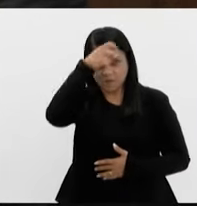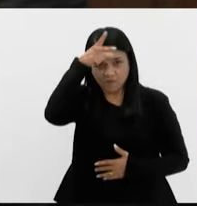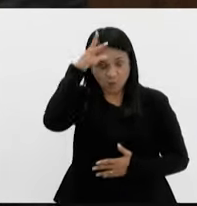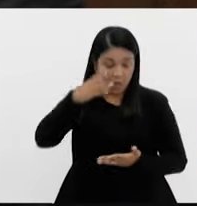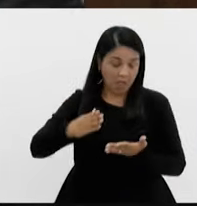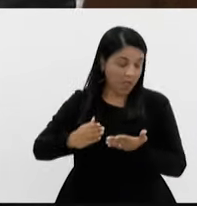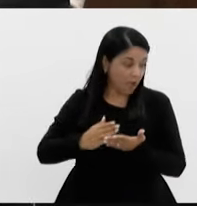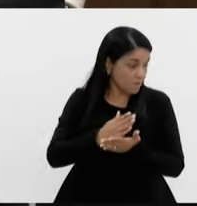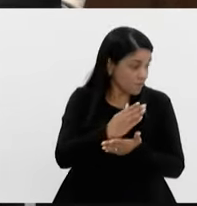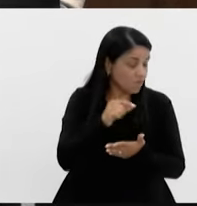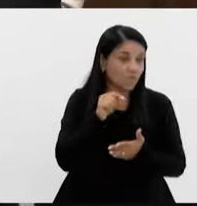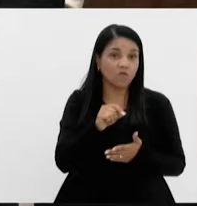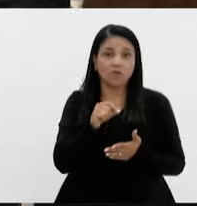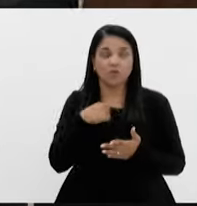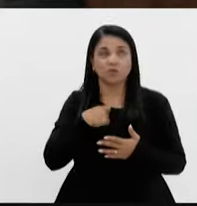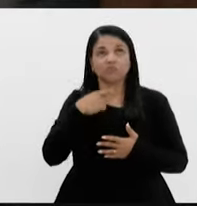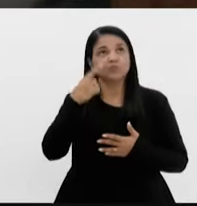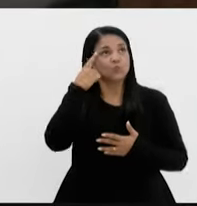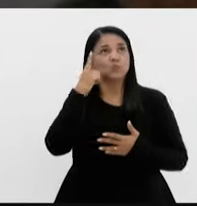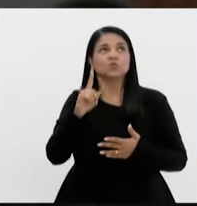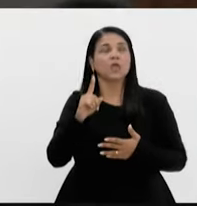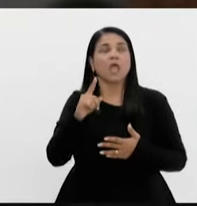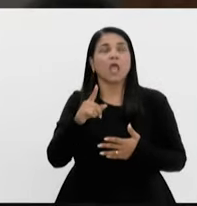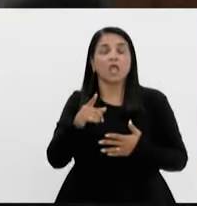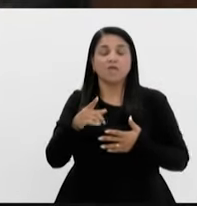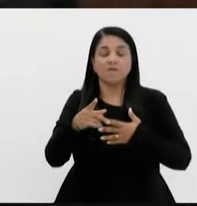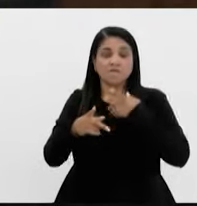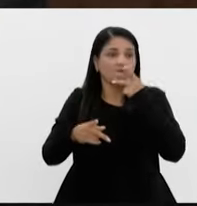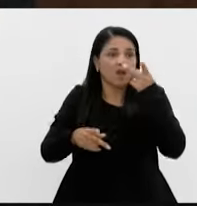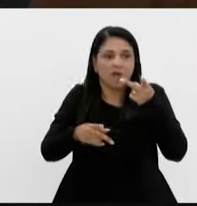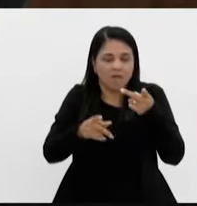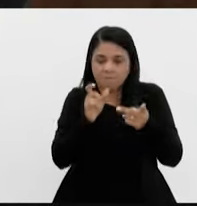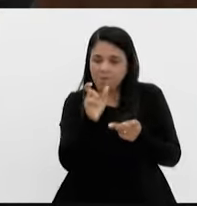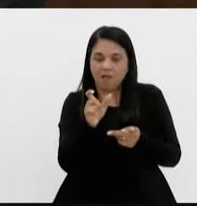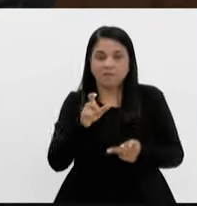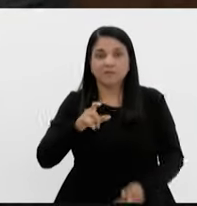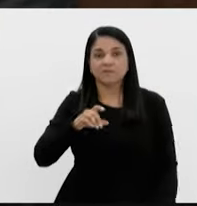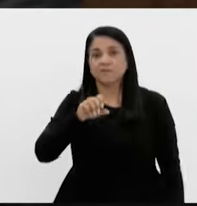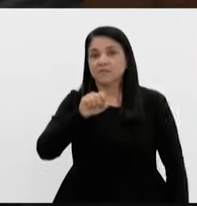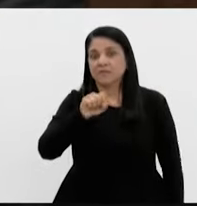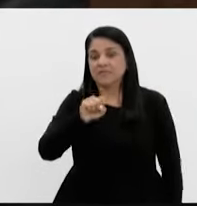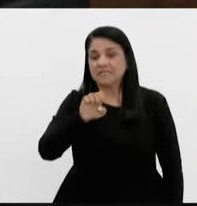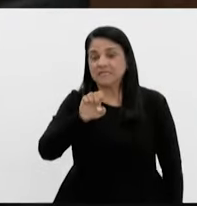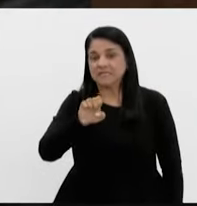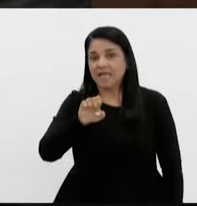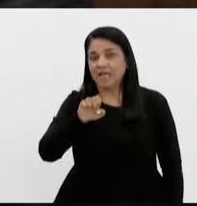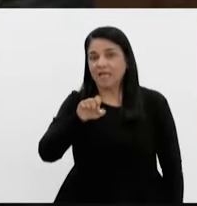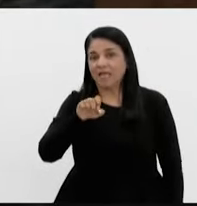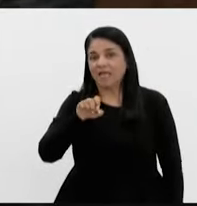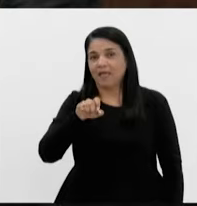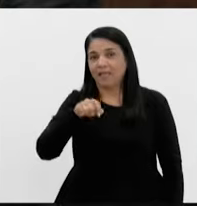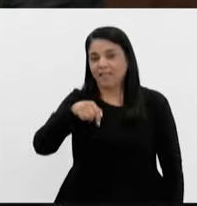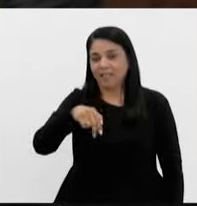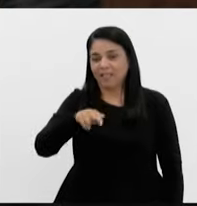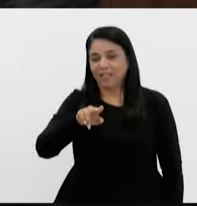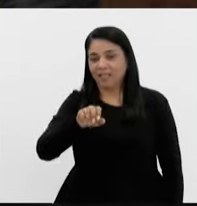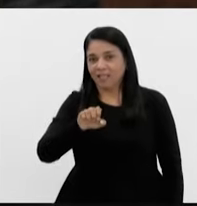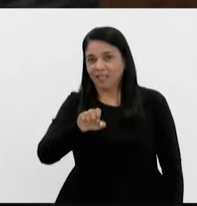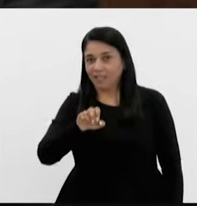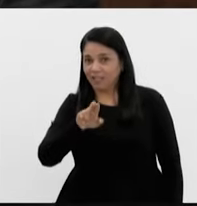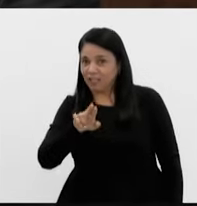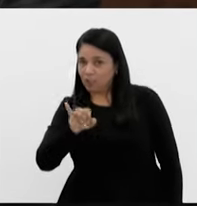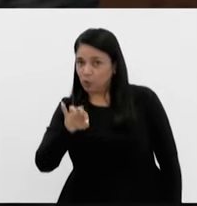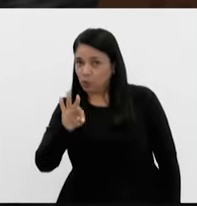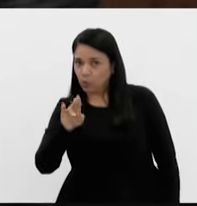nem falar septuagésima secretaria no meu mundo o alibabá os 40